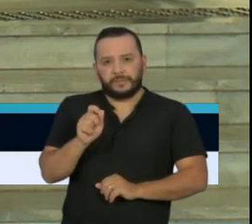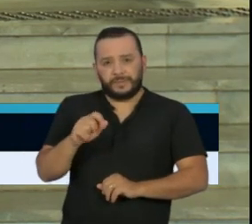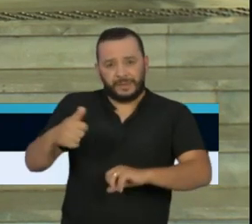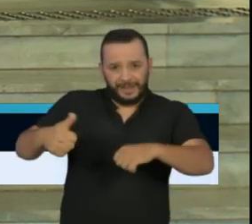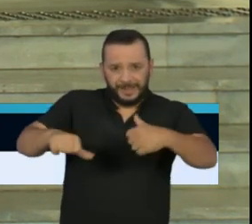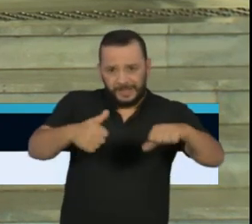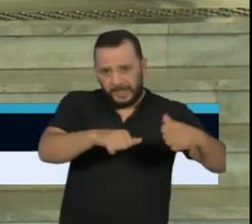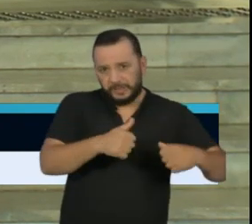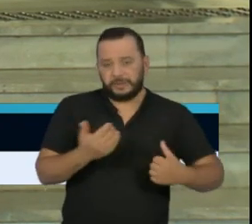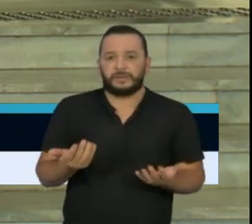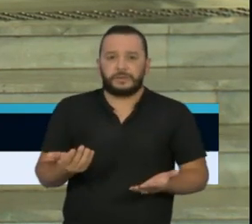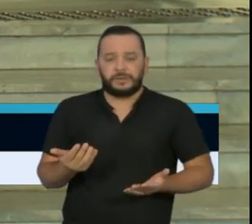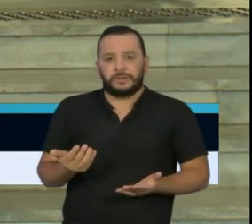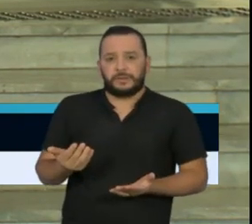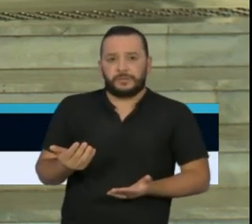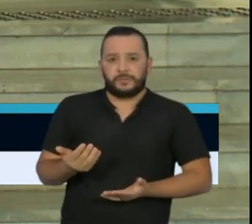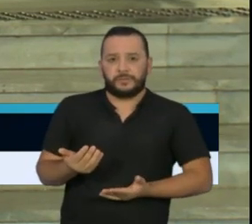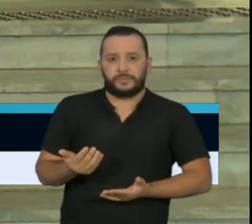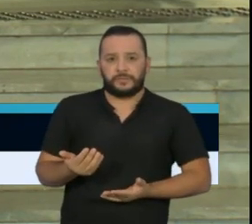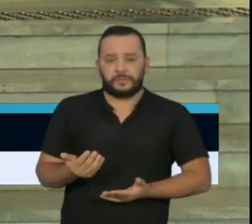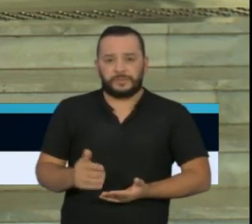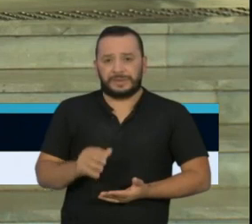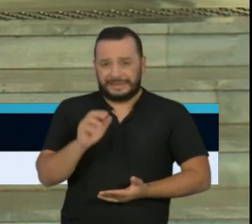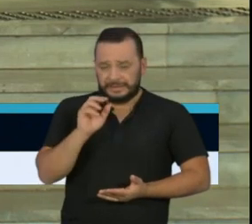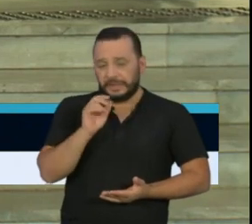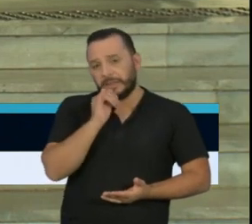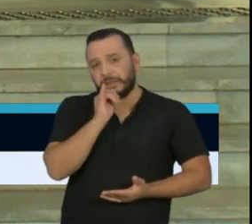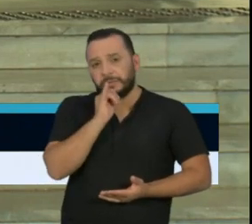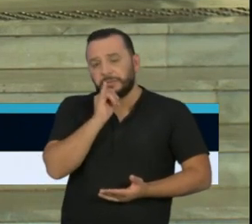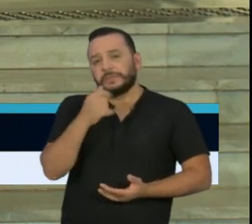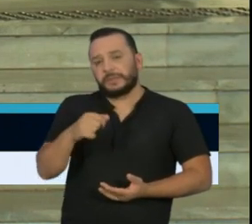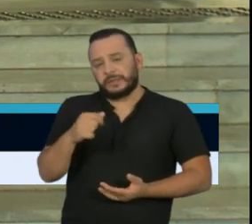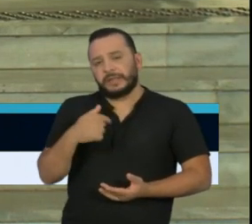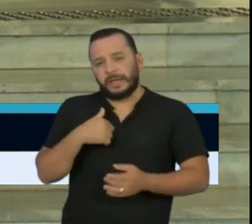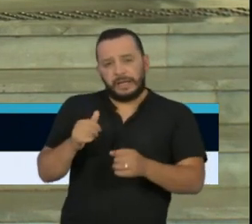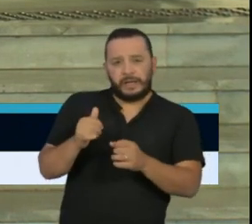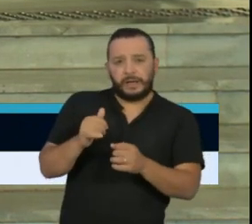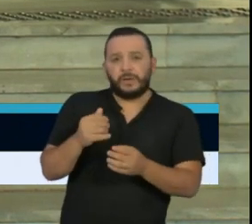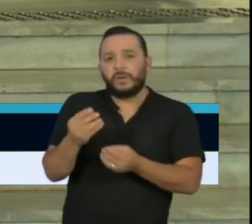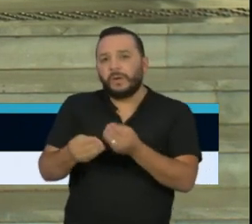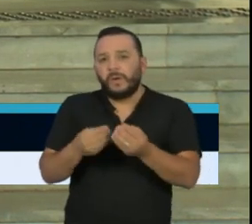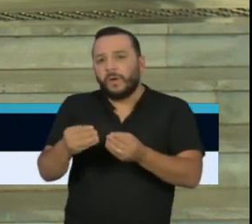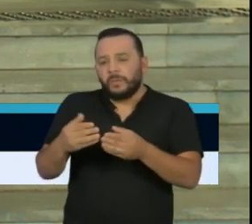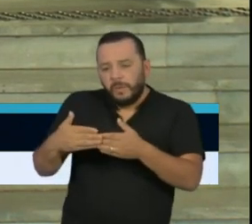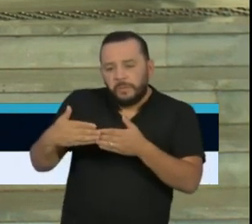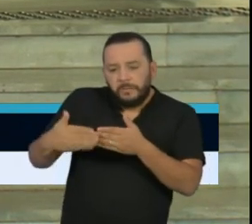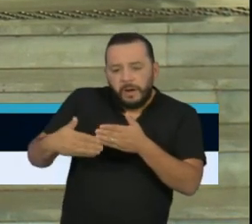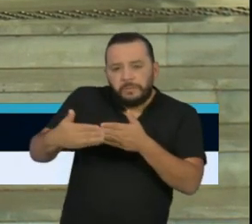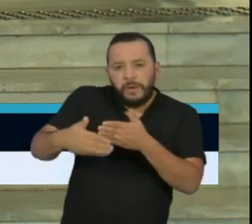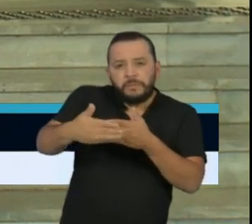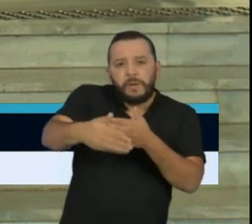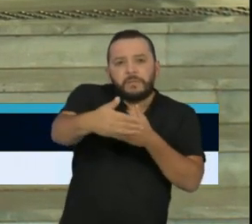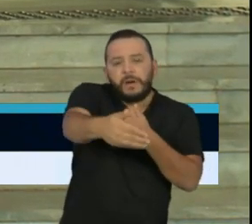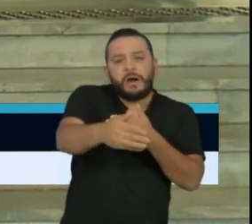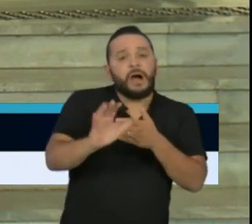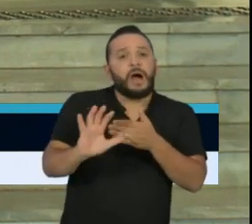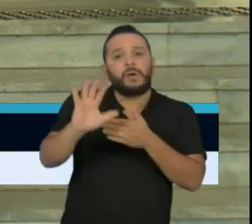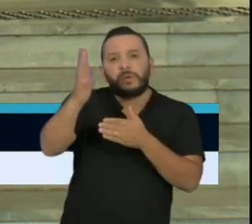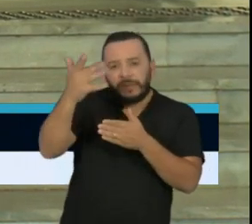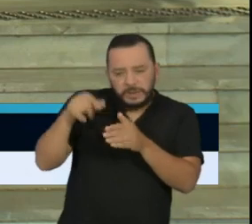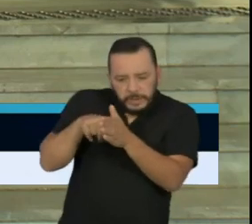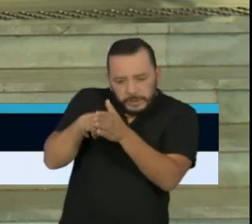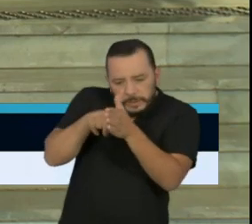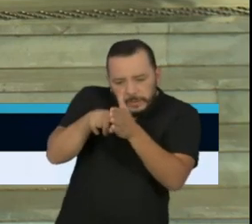análise, é que se estabeleça uma tendência. E é isso que nós estamos procurando e estudamos todos os